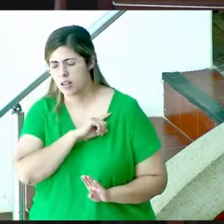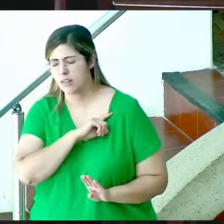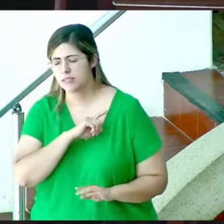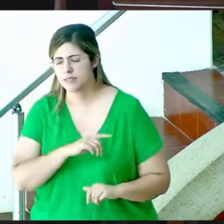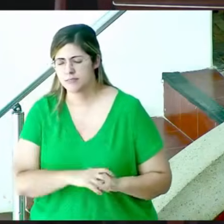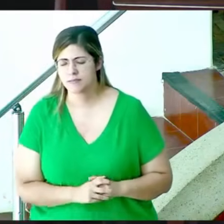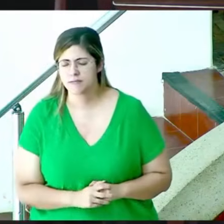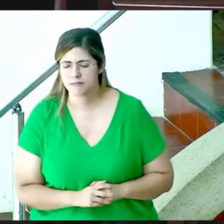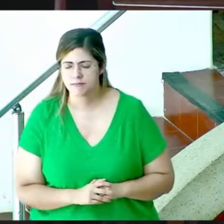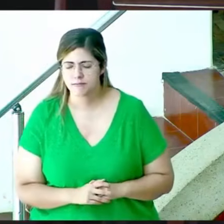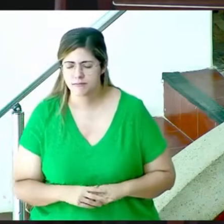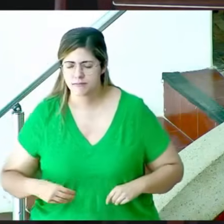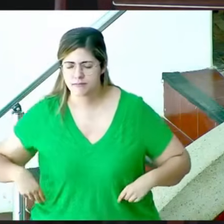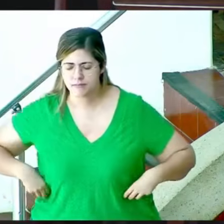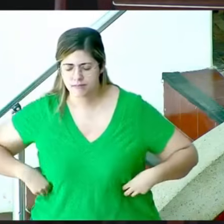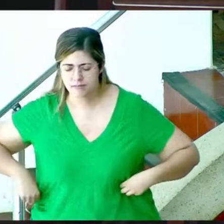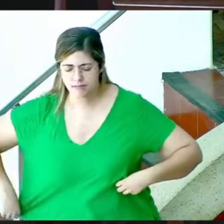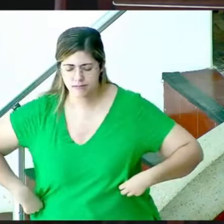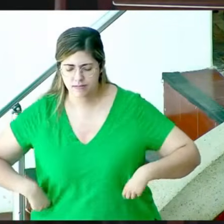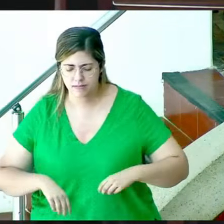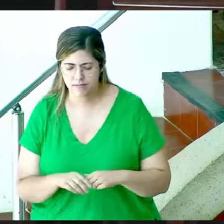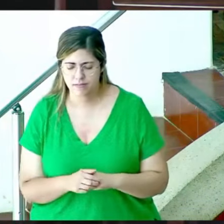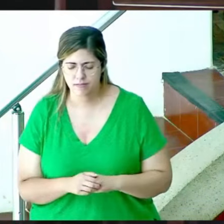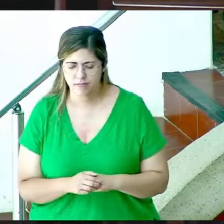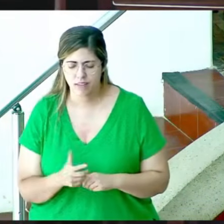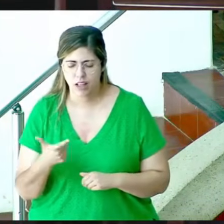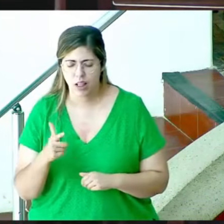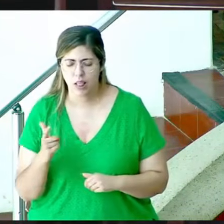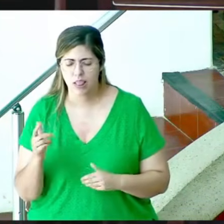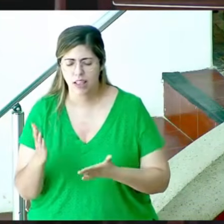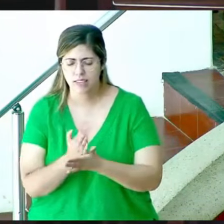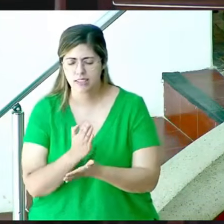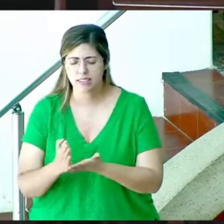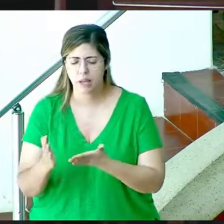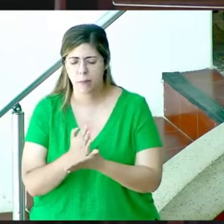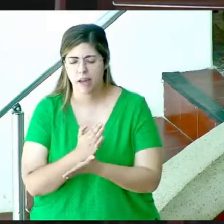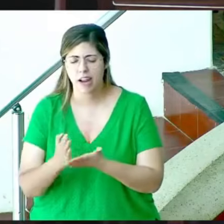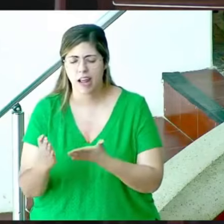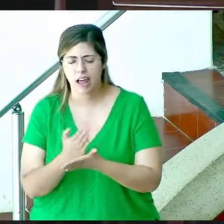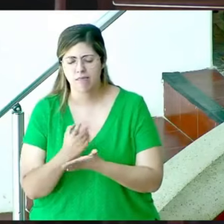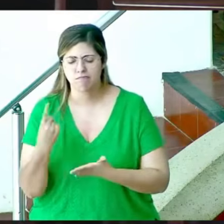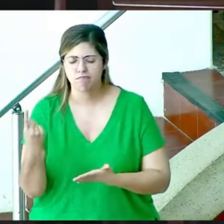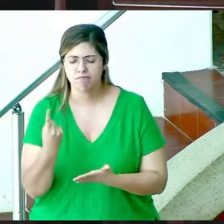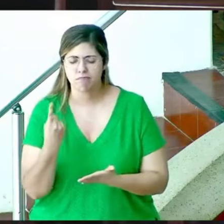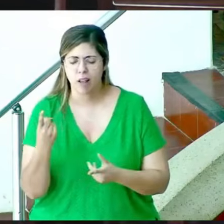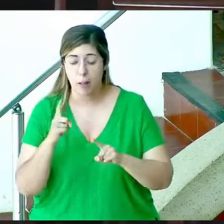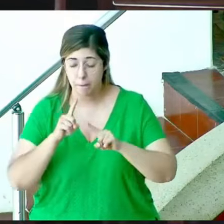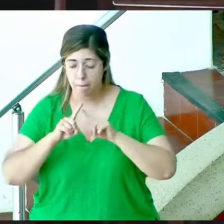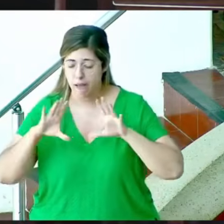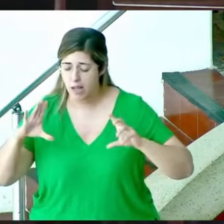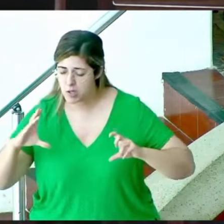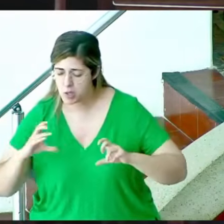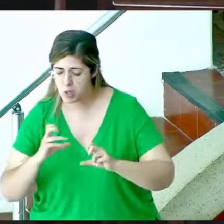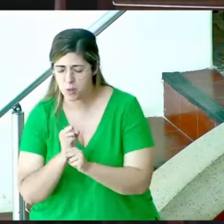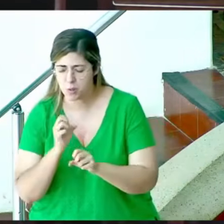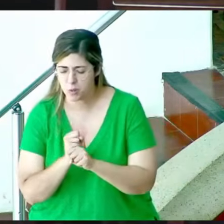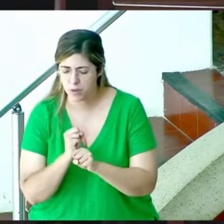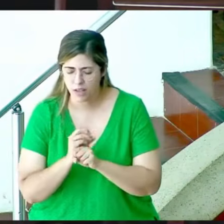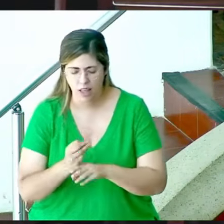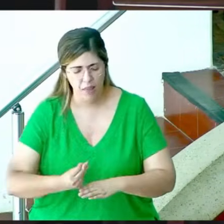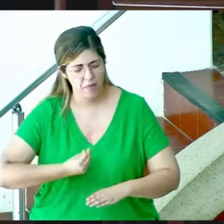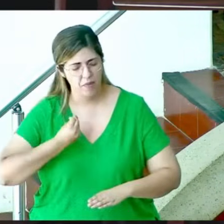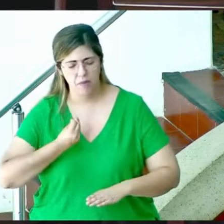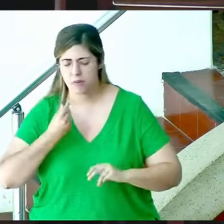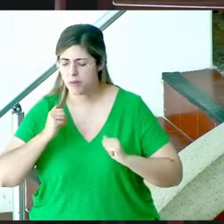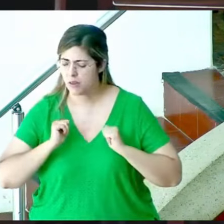que não querem se separar socialmente das pessoas, mas querem conviver com elas por conta da luz